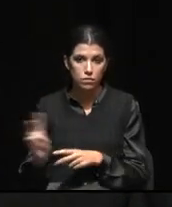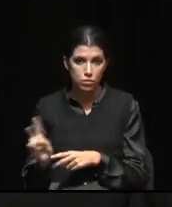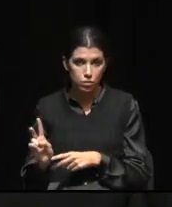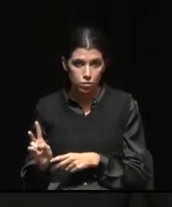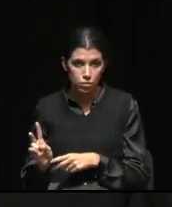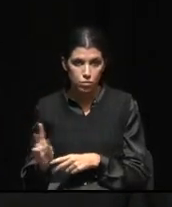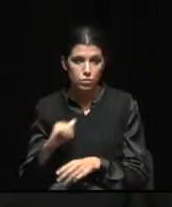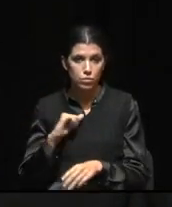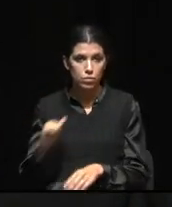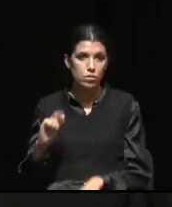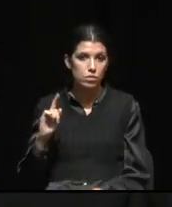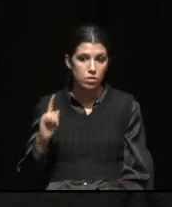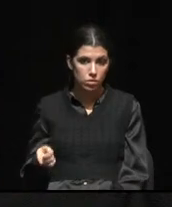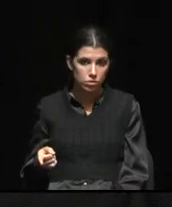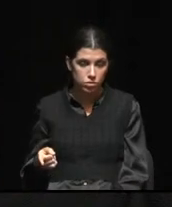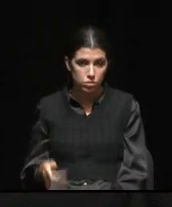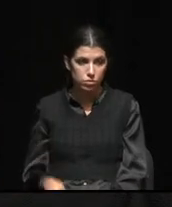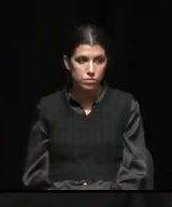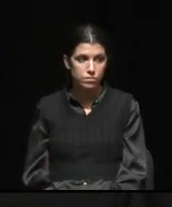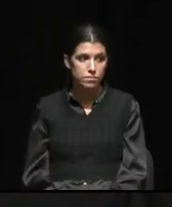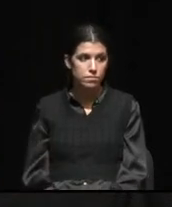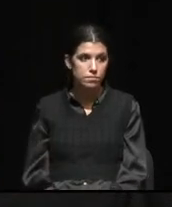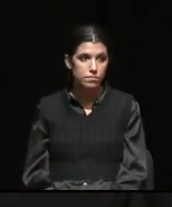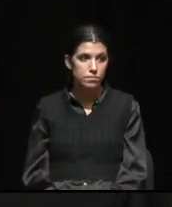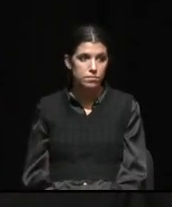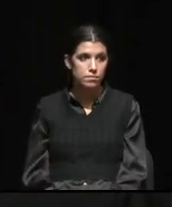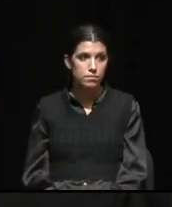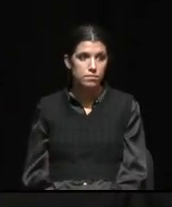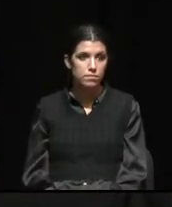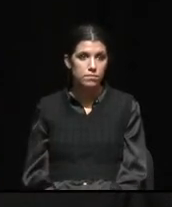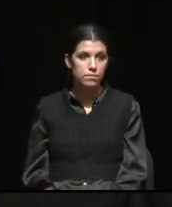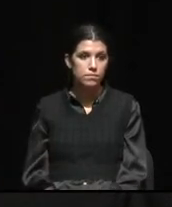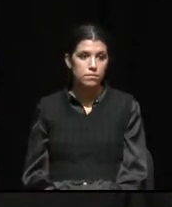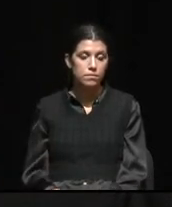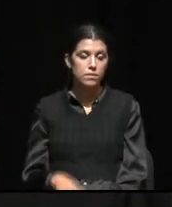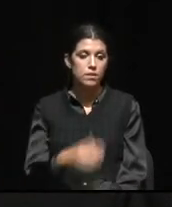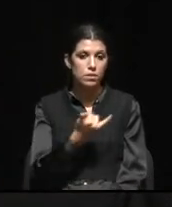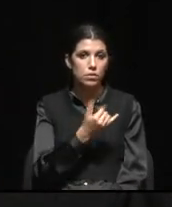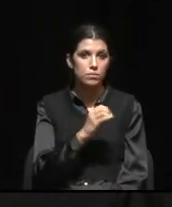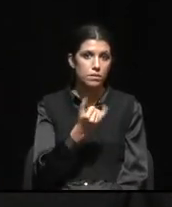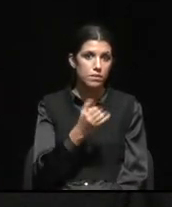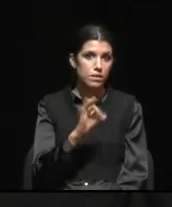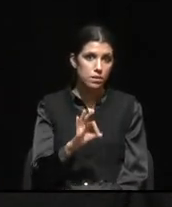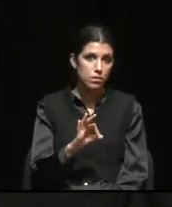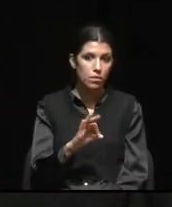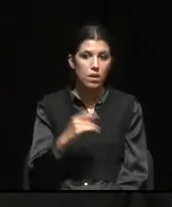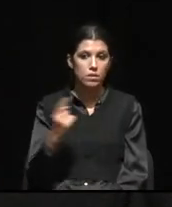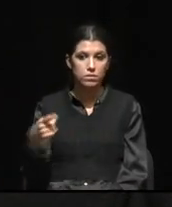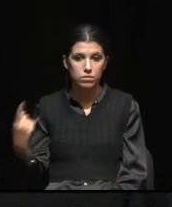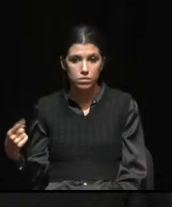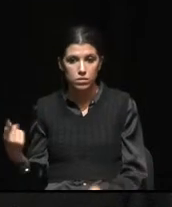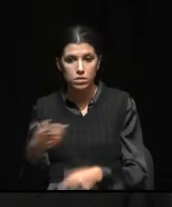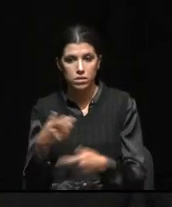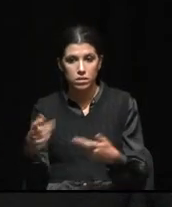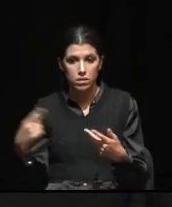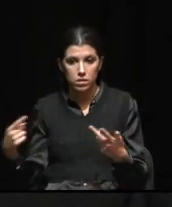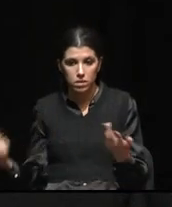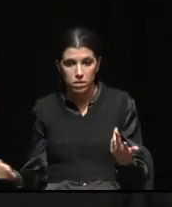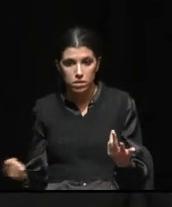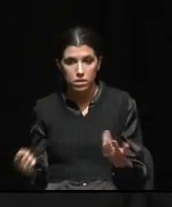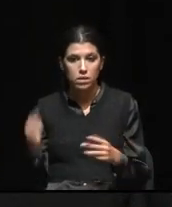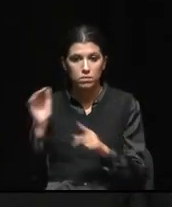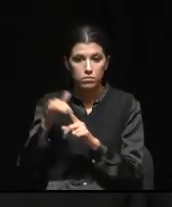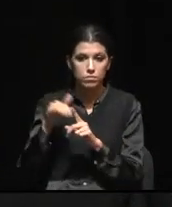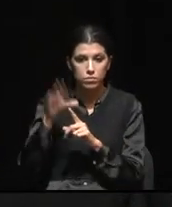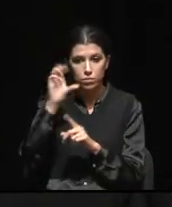quem Vota contra Ah até ao final de de 2024 seja regularizada junto do novo governo da